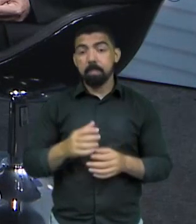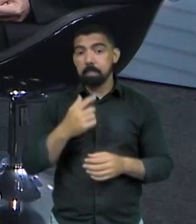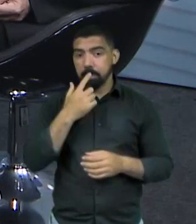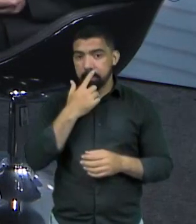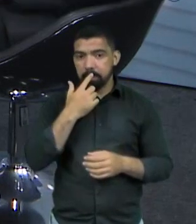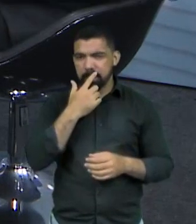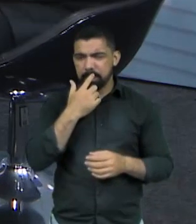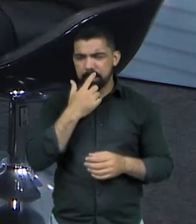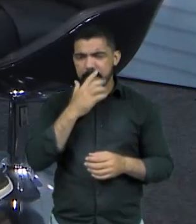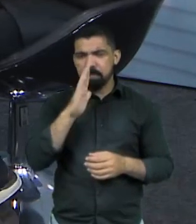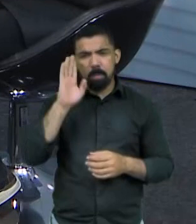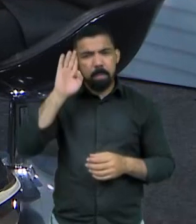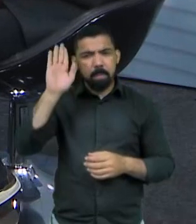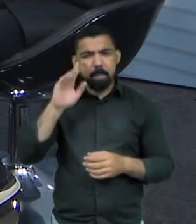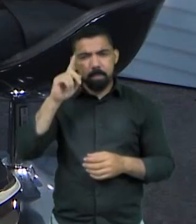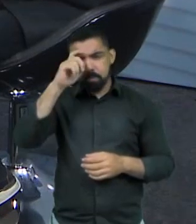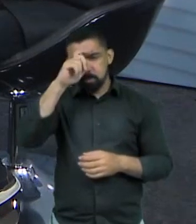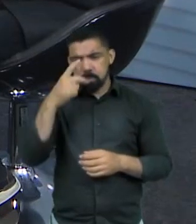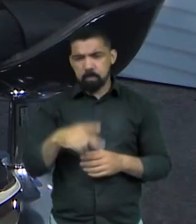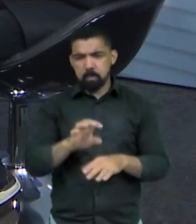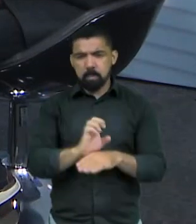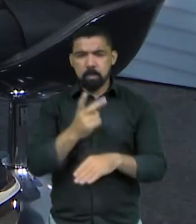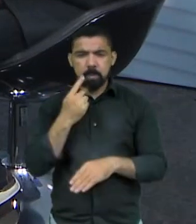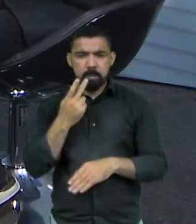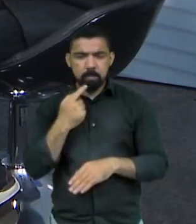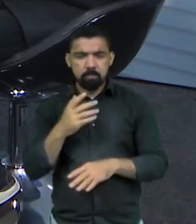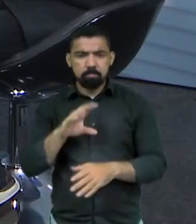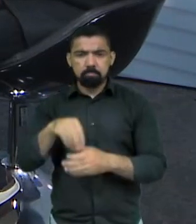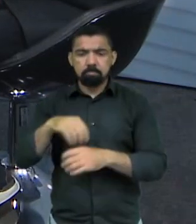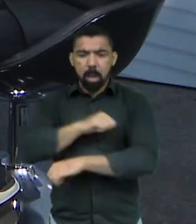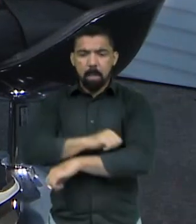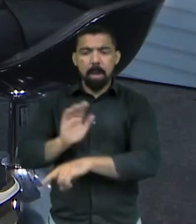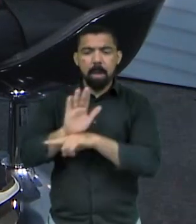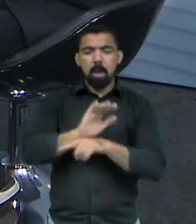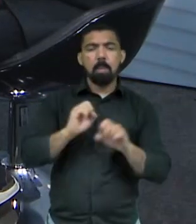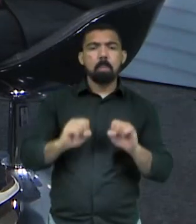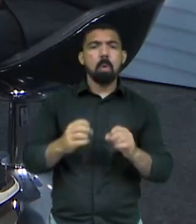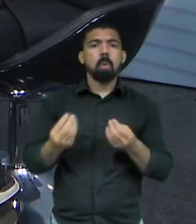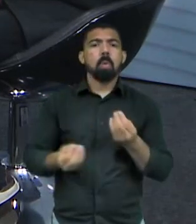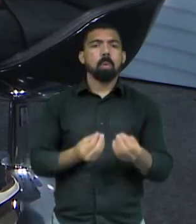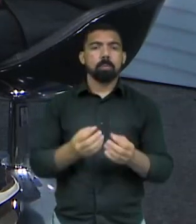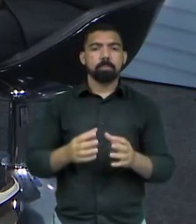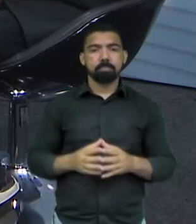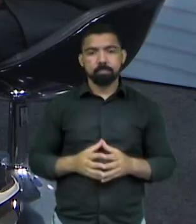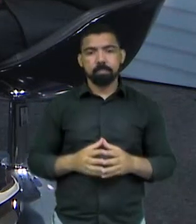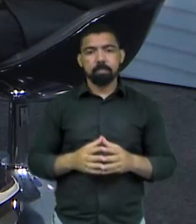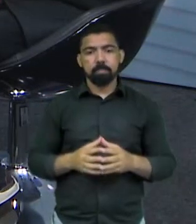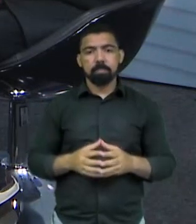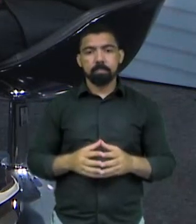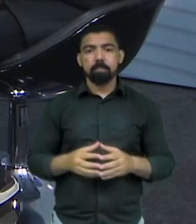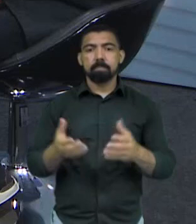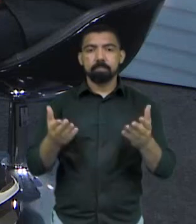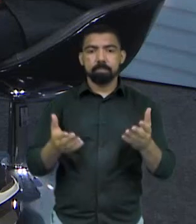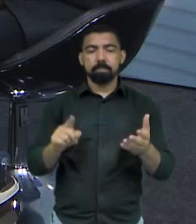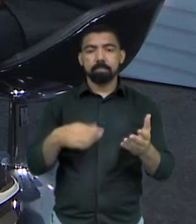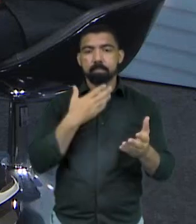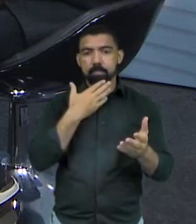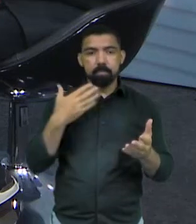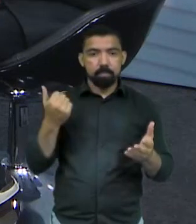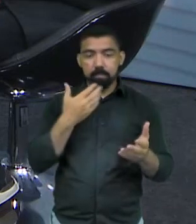qual é o principal desafio do Ceará hoje e onde a plataforma pode ajudar, doutor Júlio? Eu diria que é exatamente na